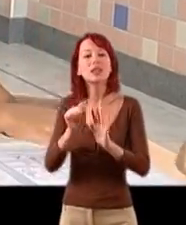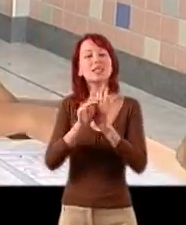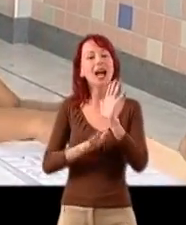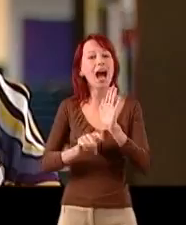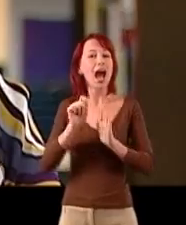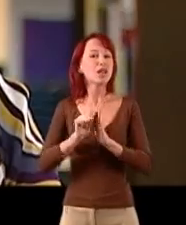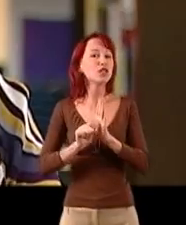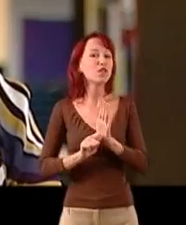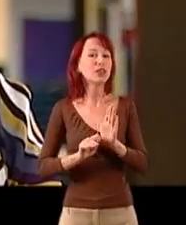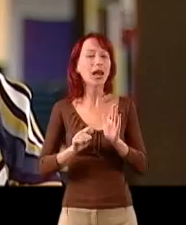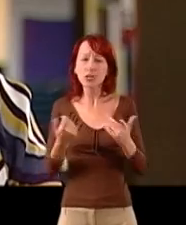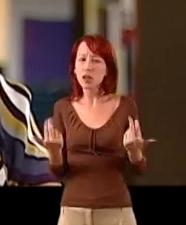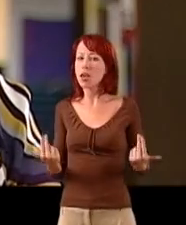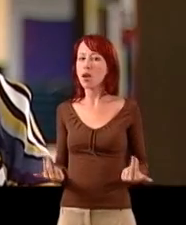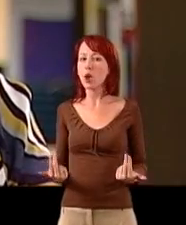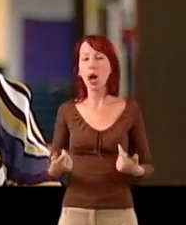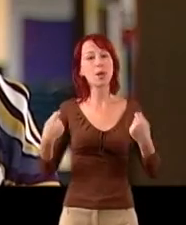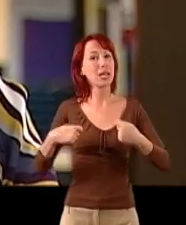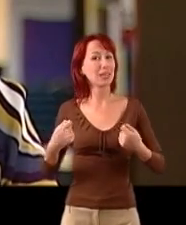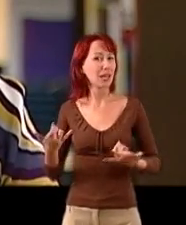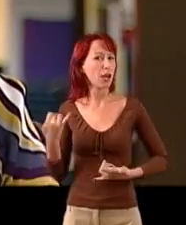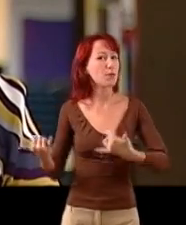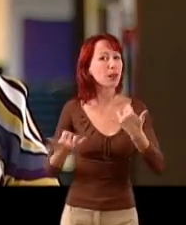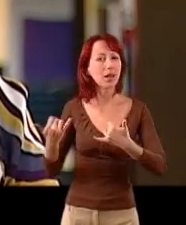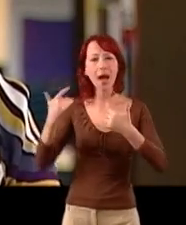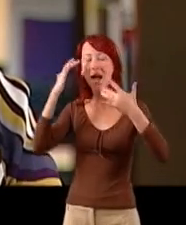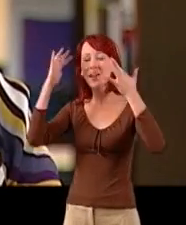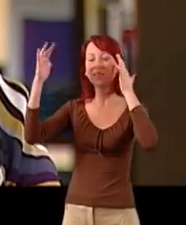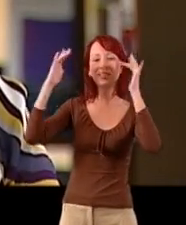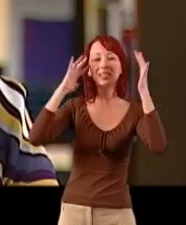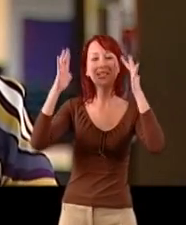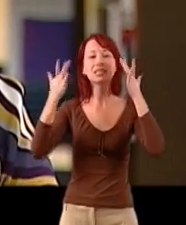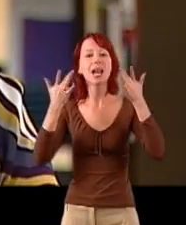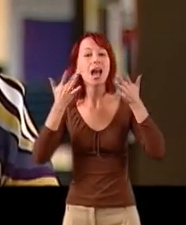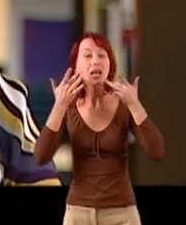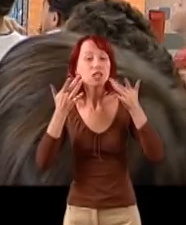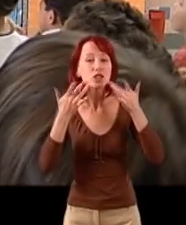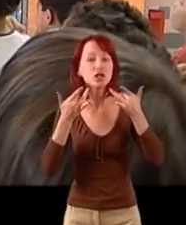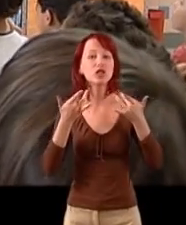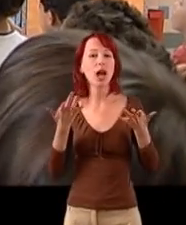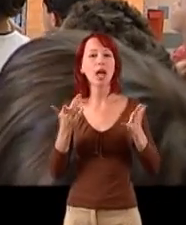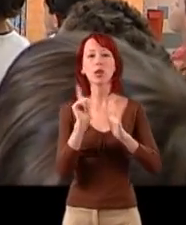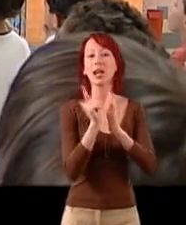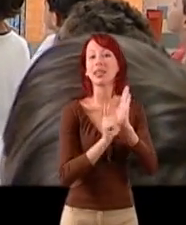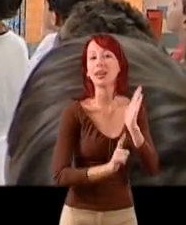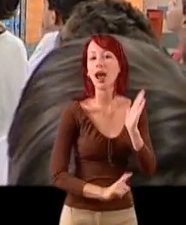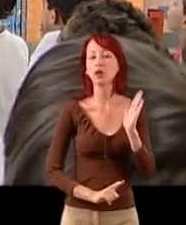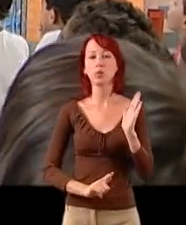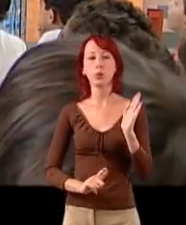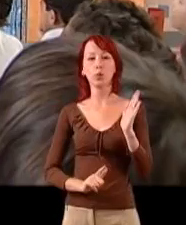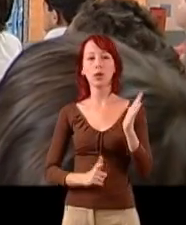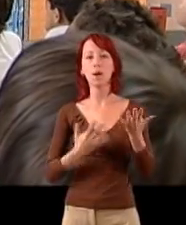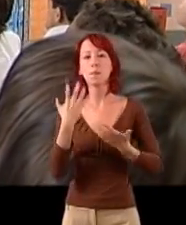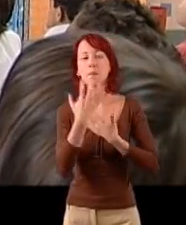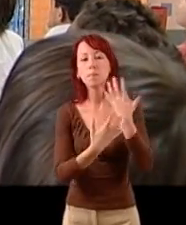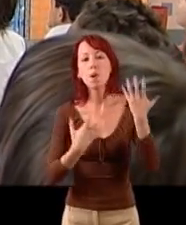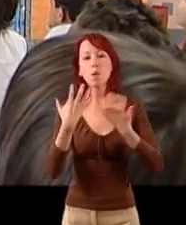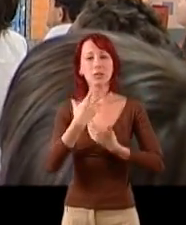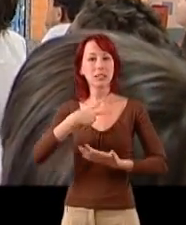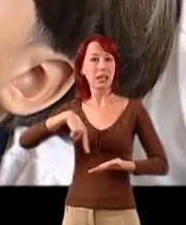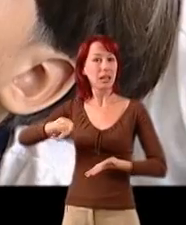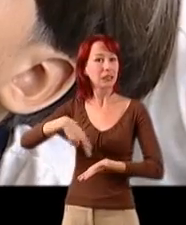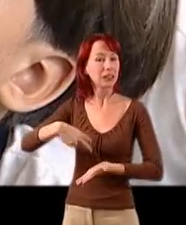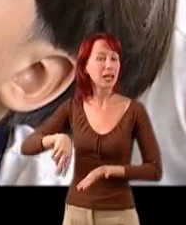crianças necessitam. Brincar, fantasiar, teatro, literatura, música,